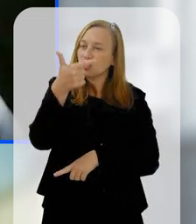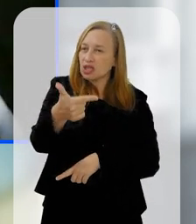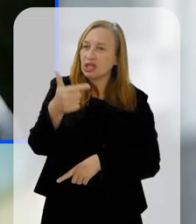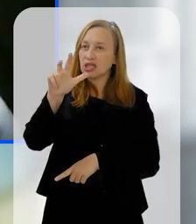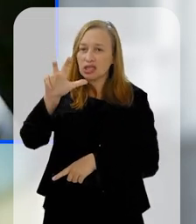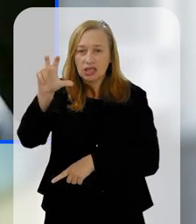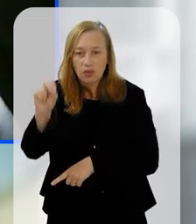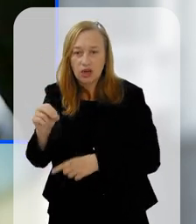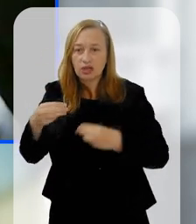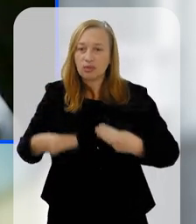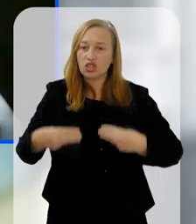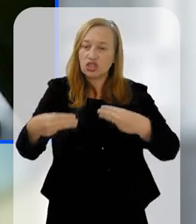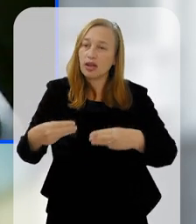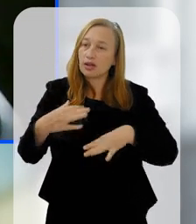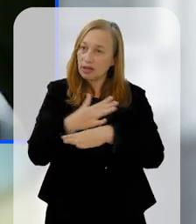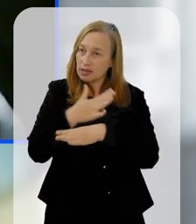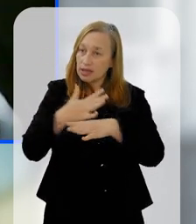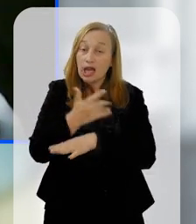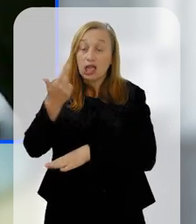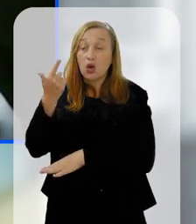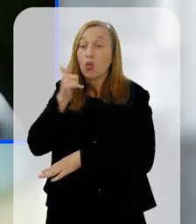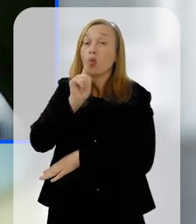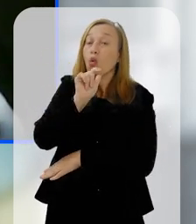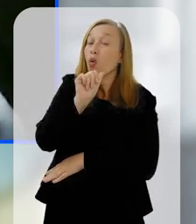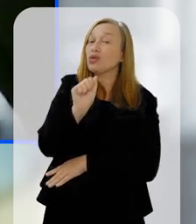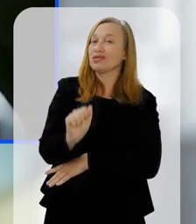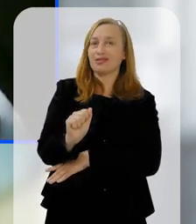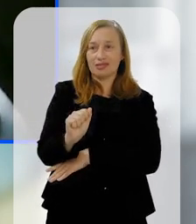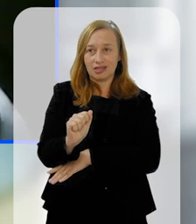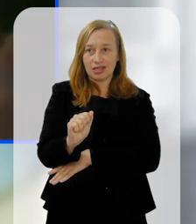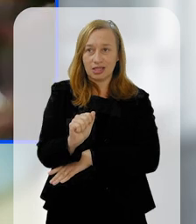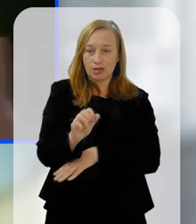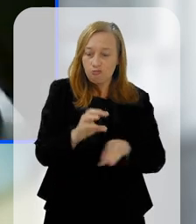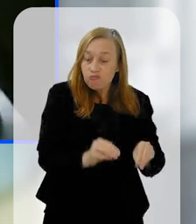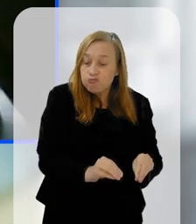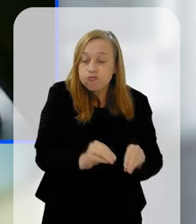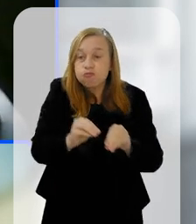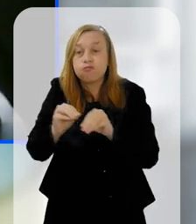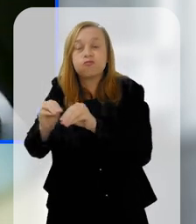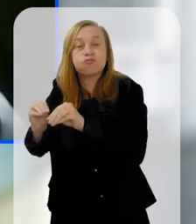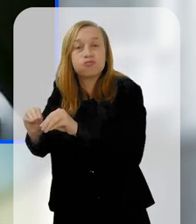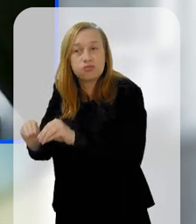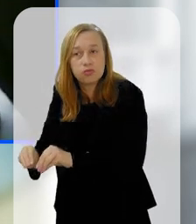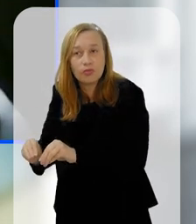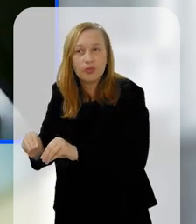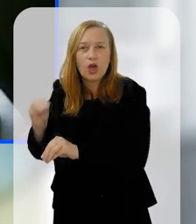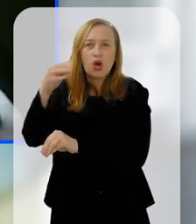do Ministério das Cidades e conseguimos relocar